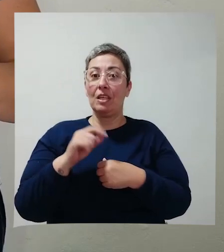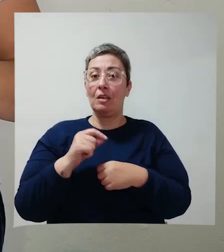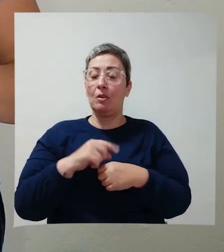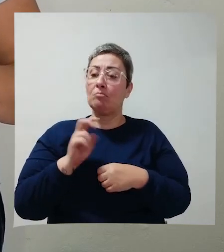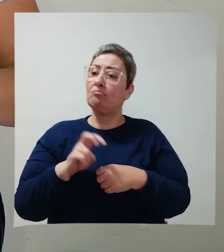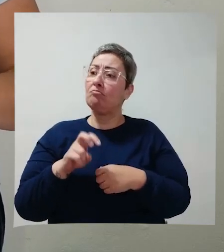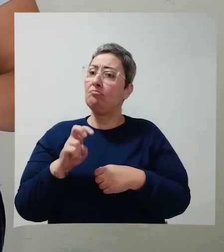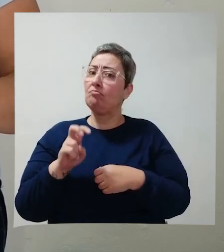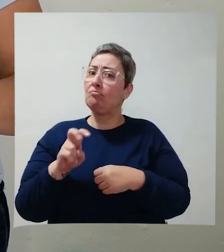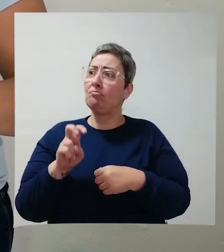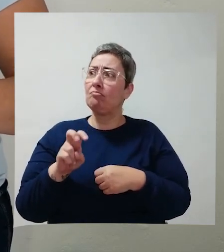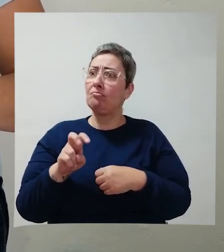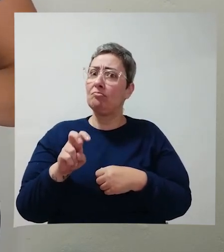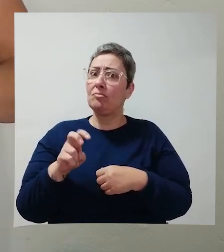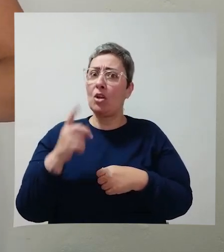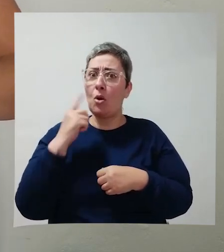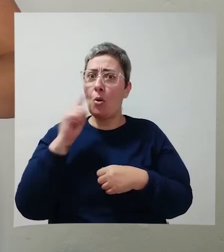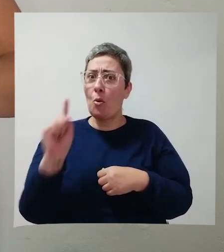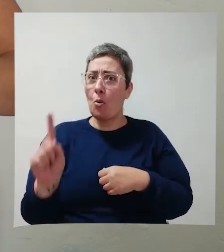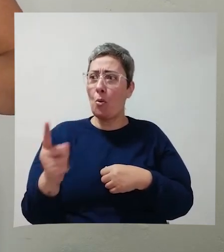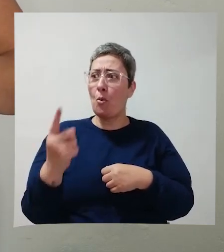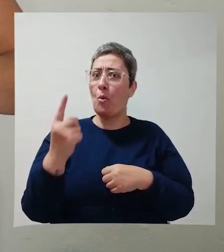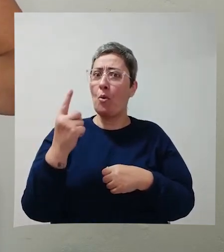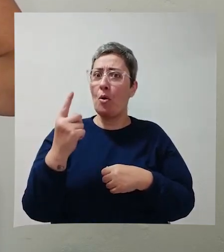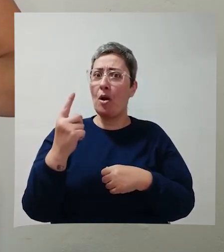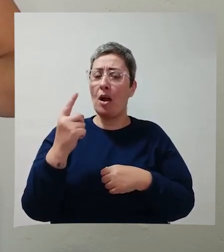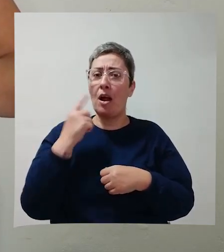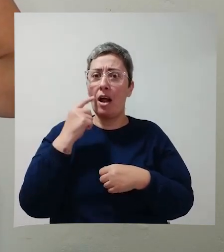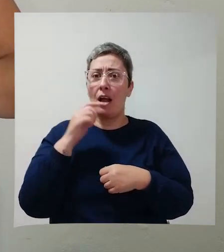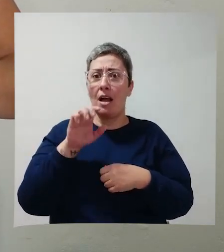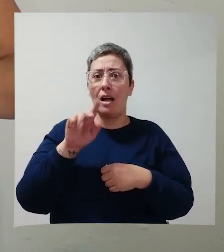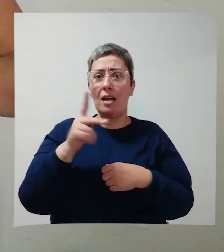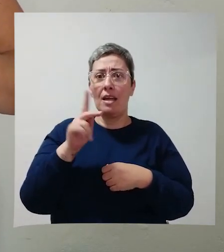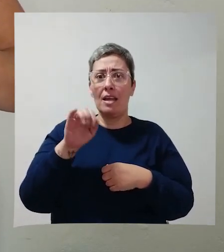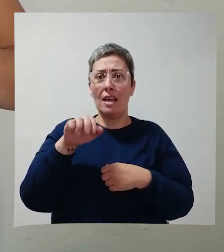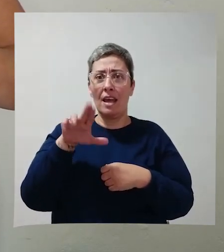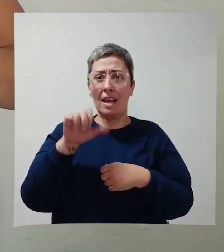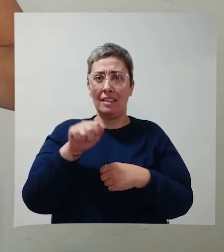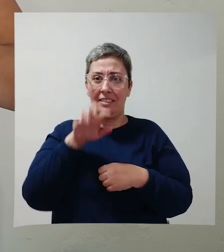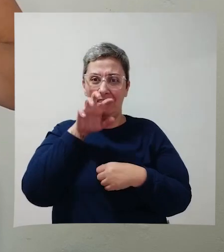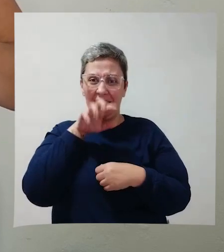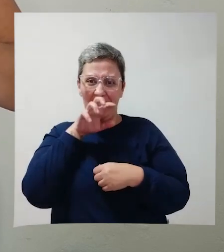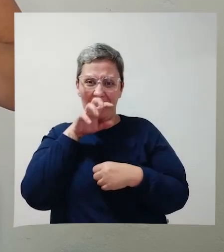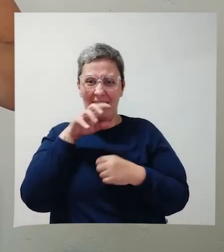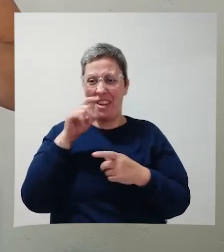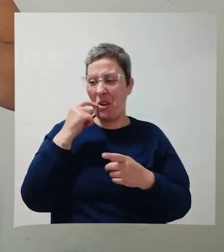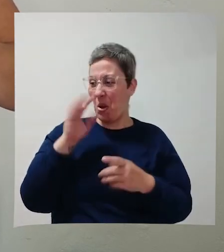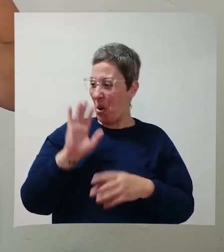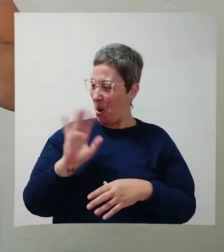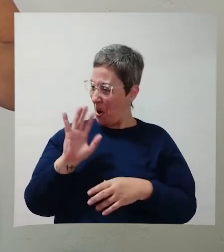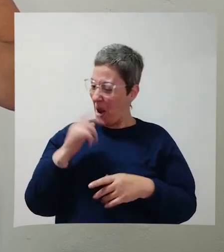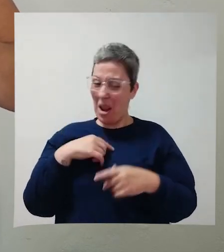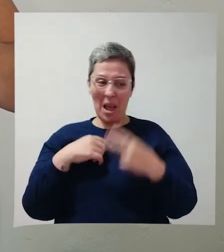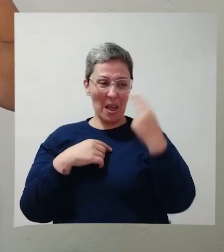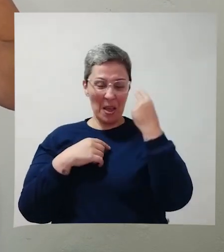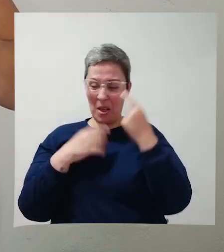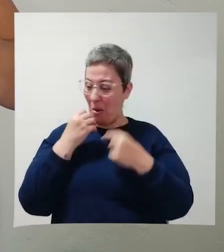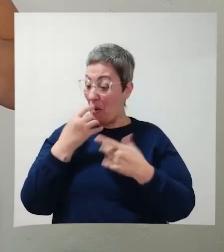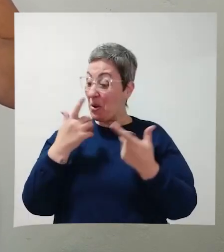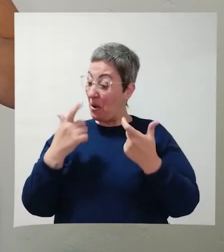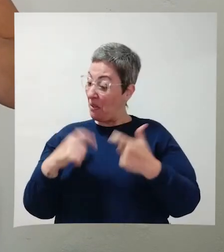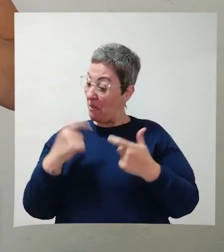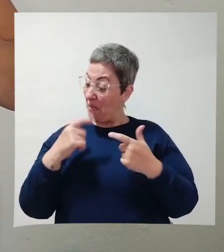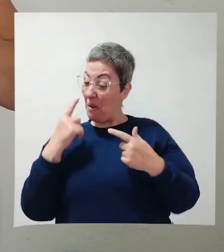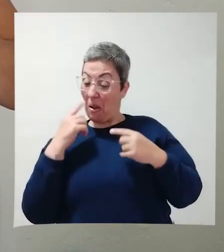No meio do caminho, apareceu a Dona Hiena. Olá, Dona Lebre, onde vai